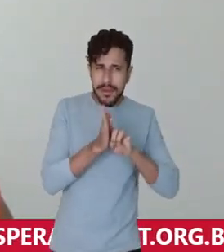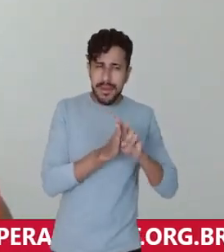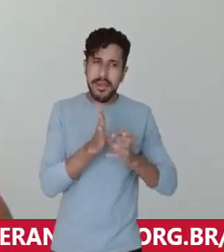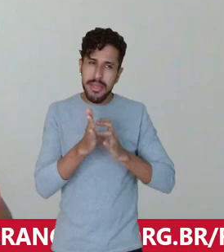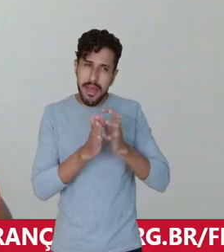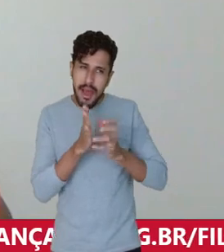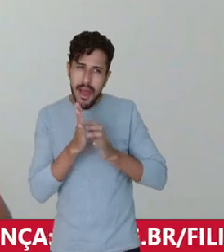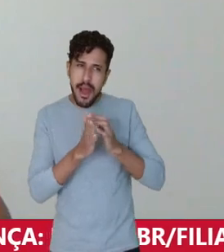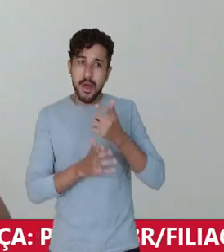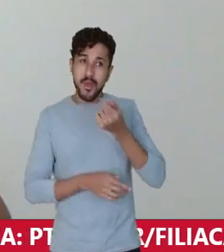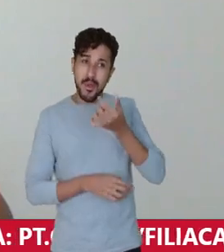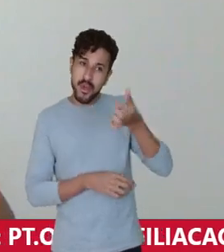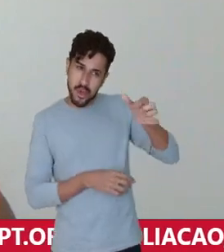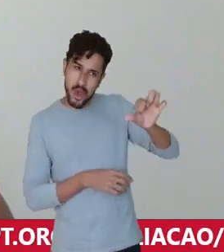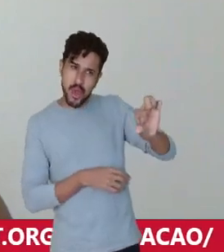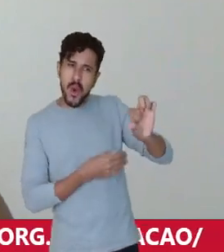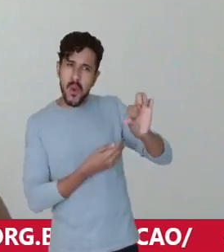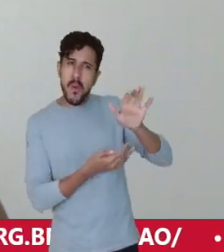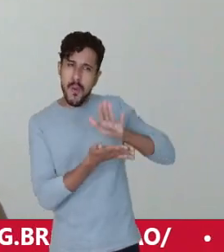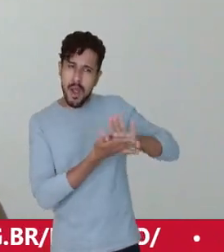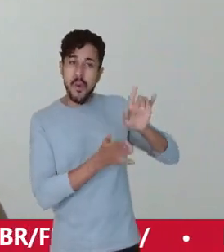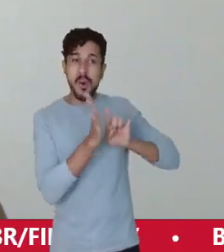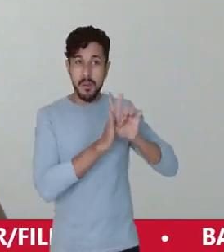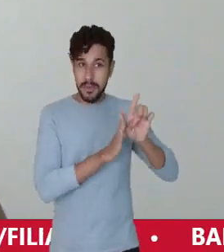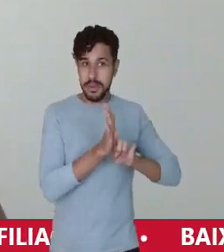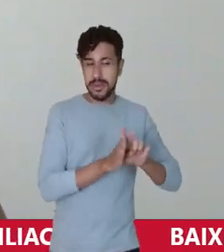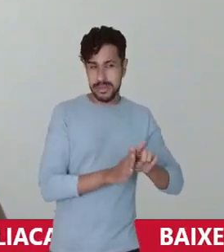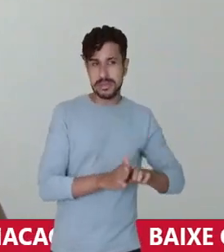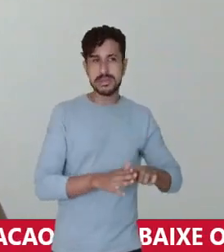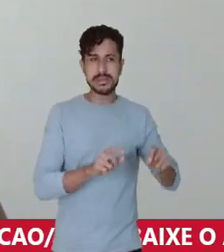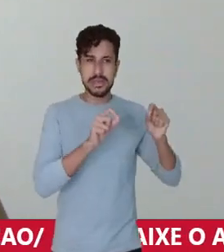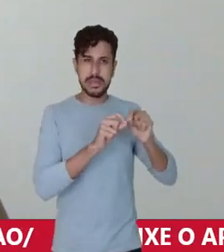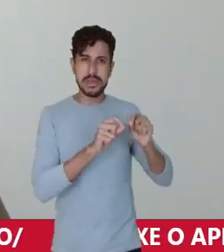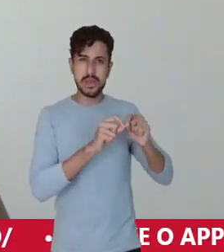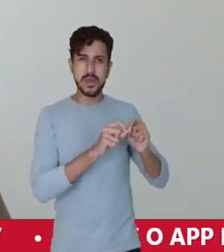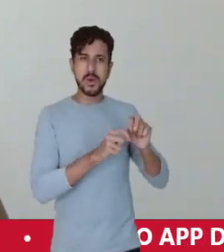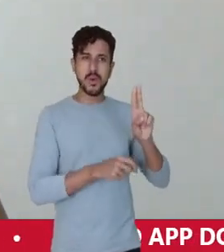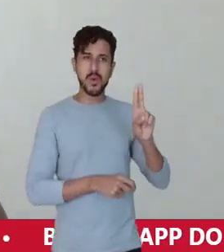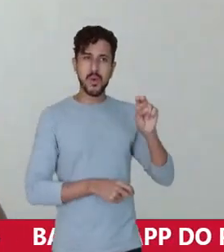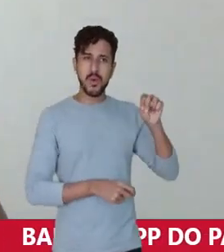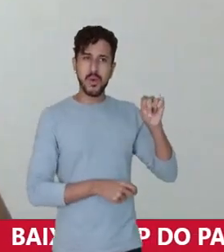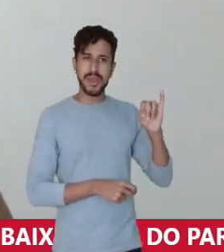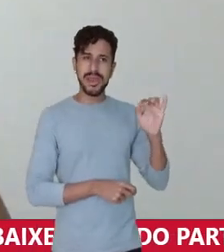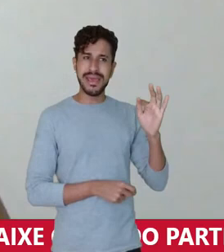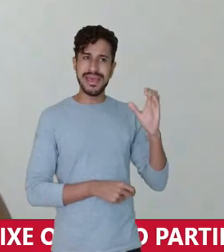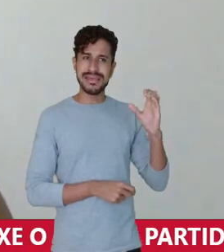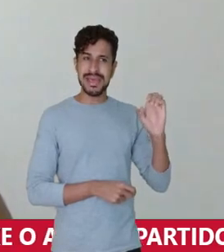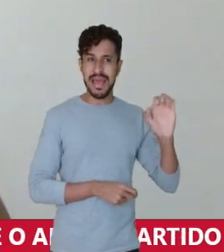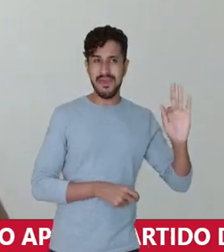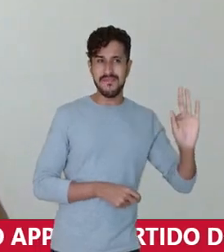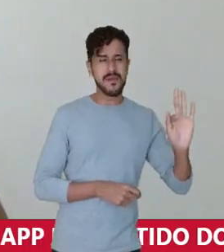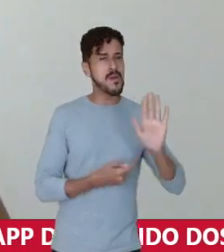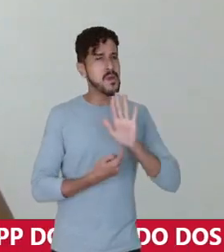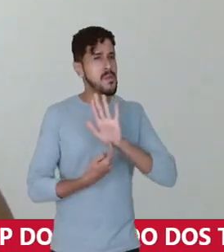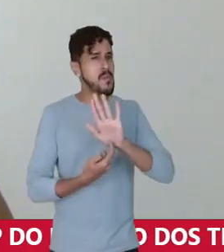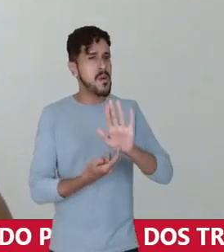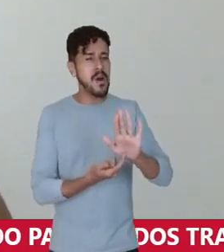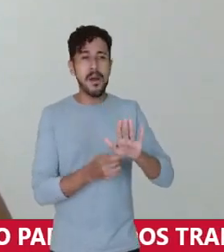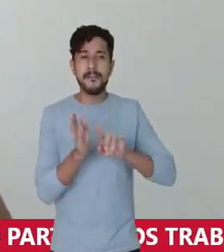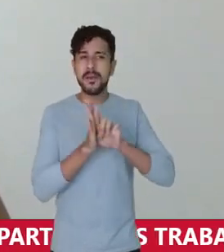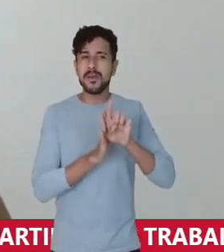de 2019, por exemplo, que foi uma pesquisa realizada pelo Unicef, demonstram